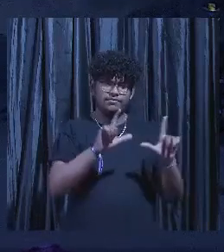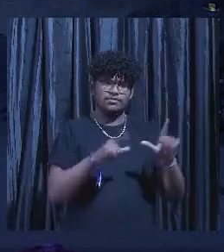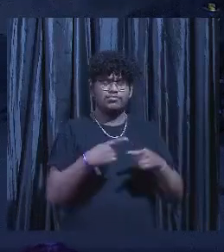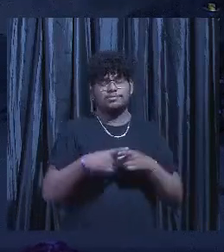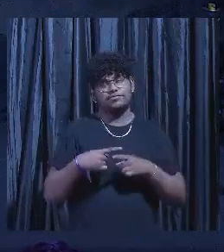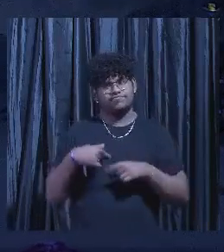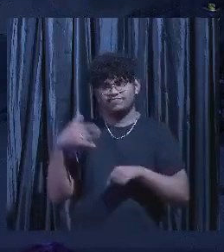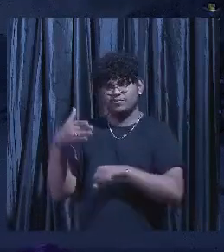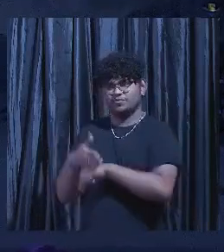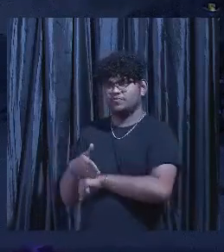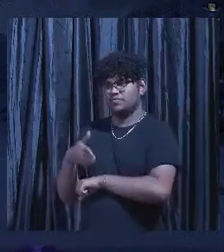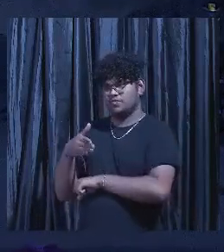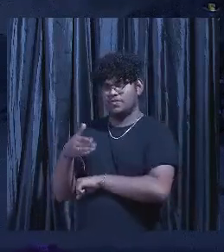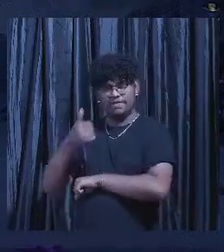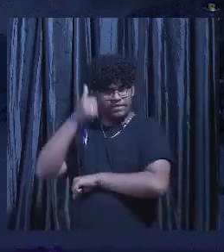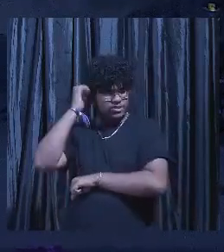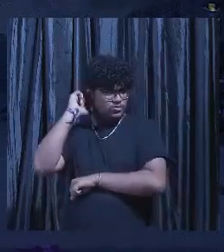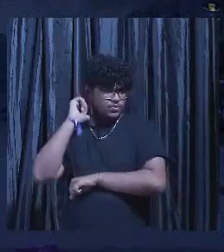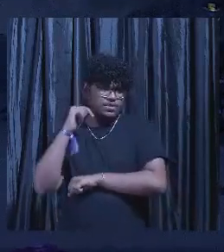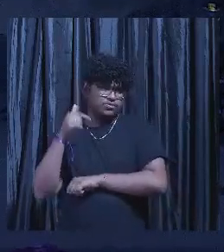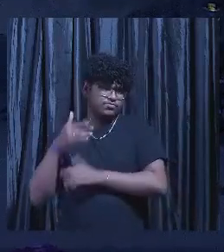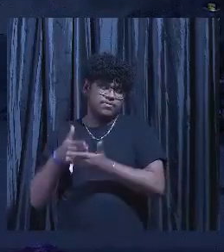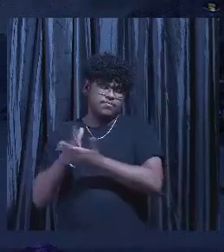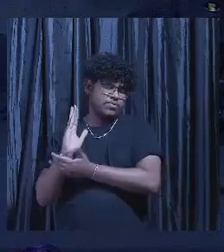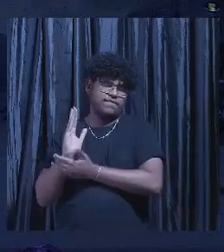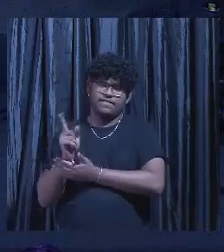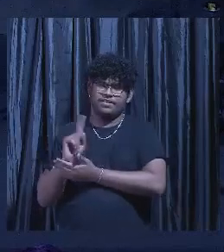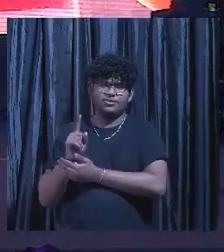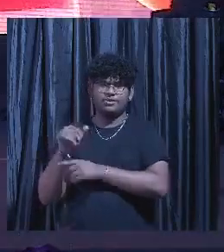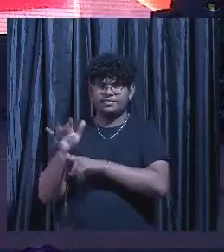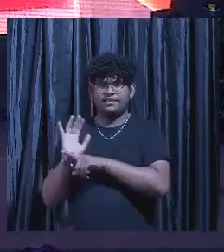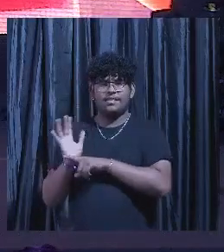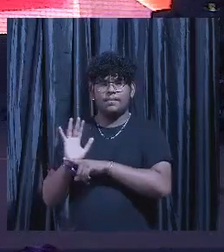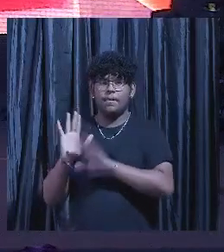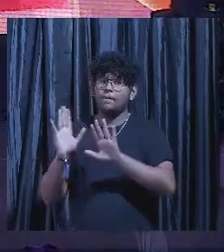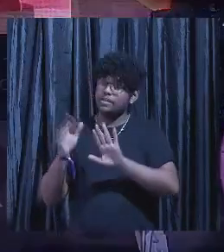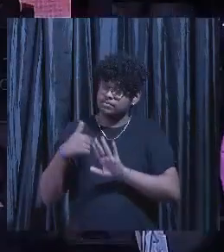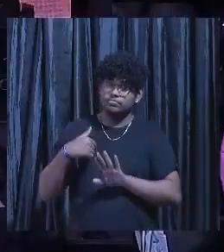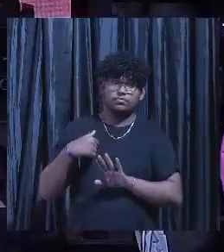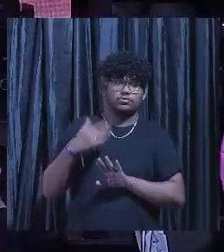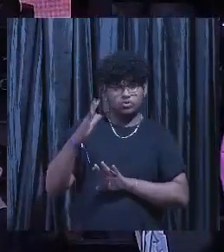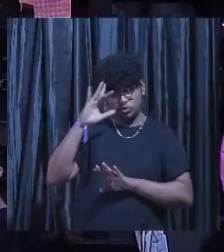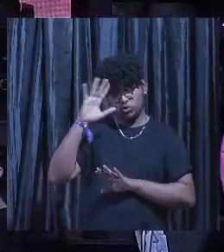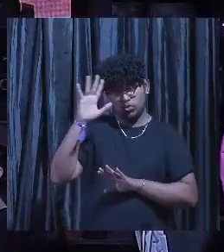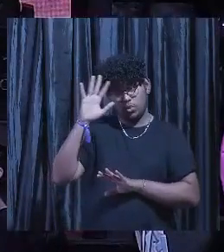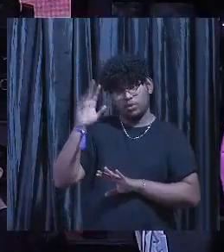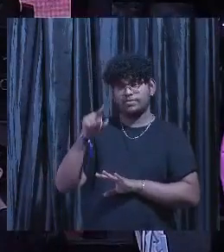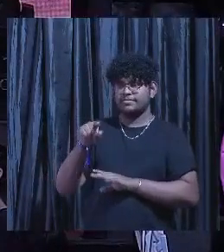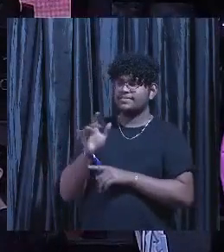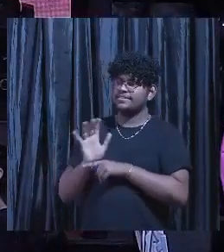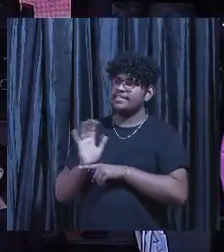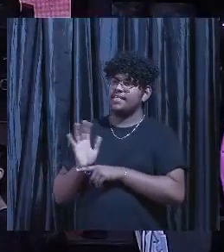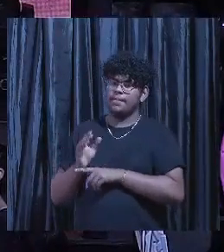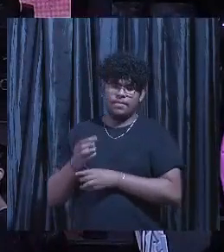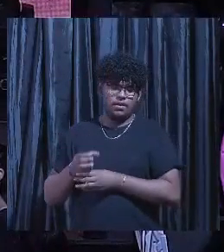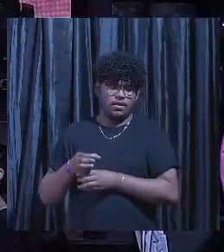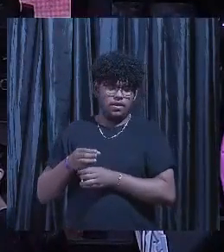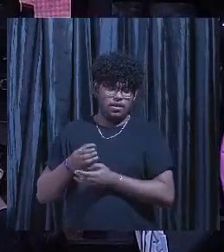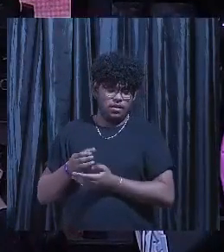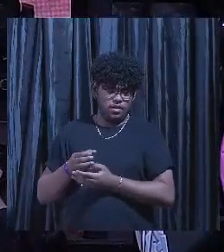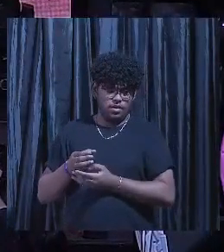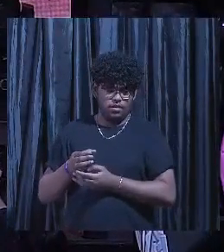mas meu sonho era trabalhar com cinema e ganhar o Oscar, né? E aí, chegou um momento da minha